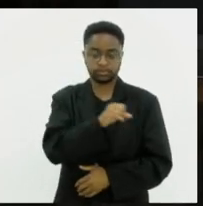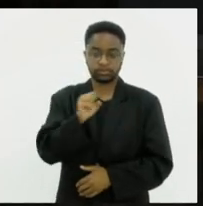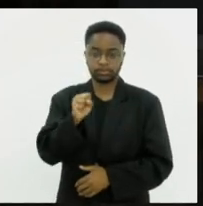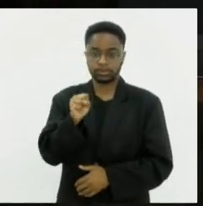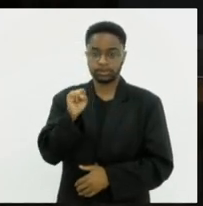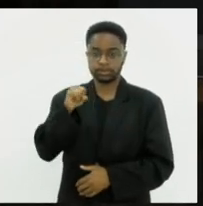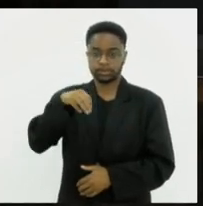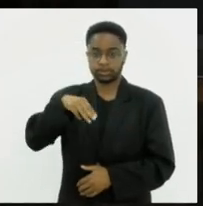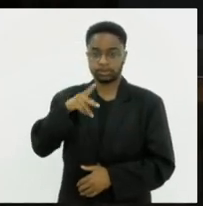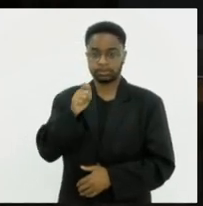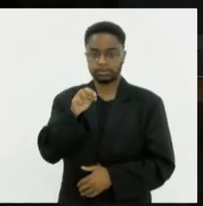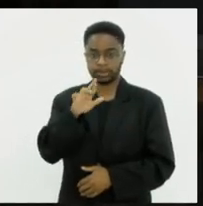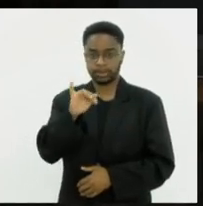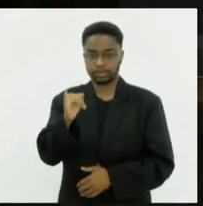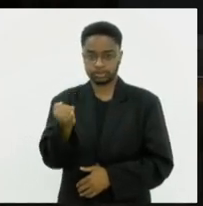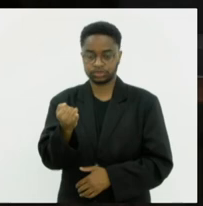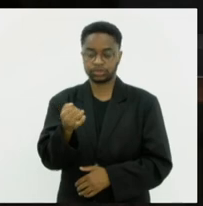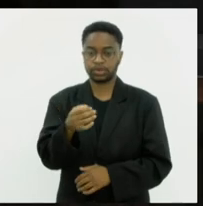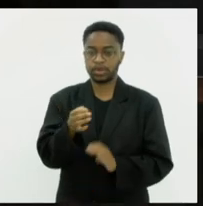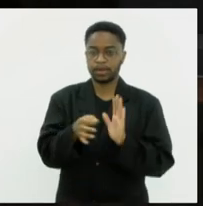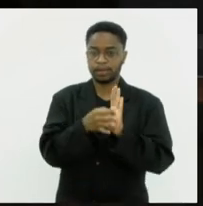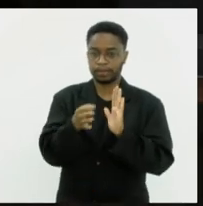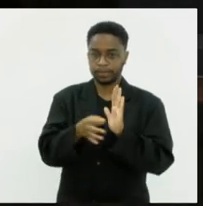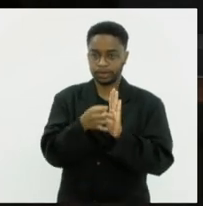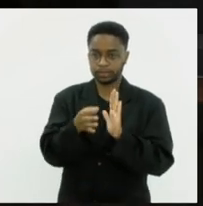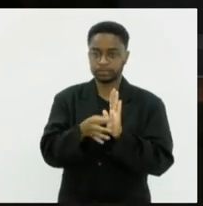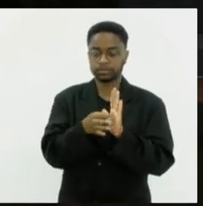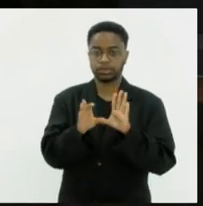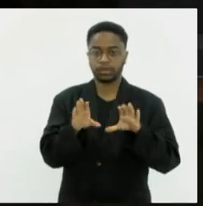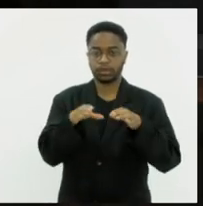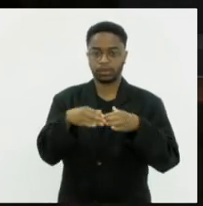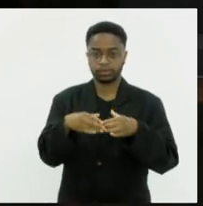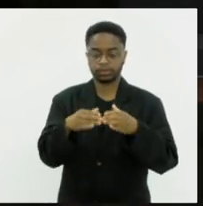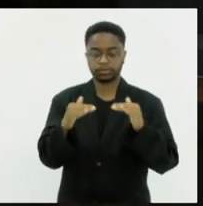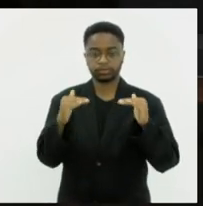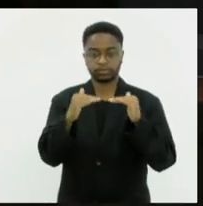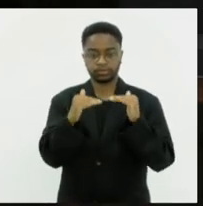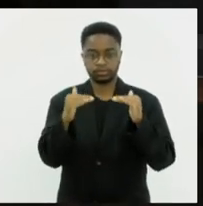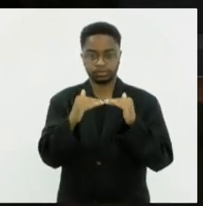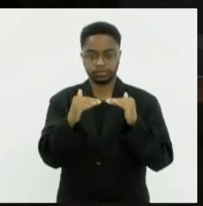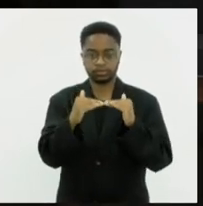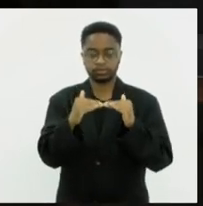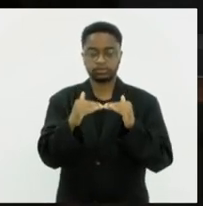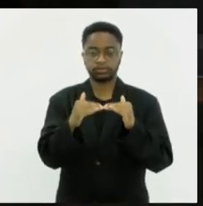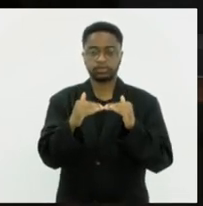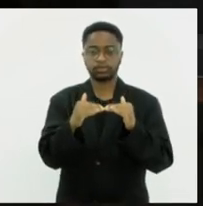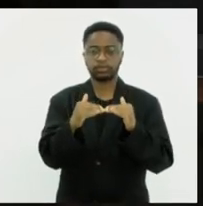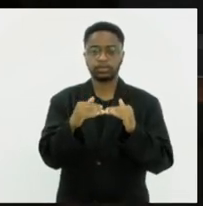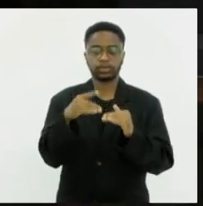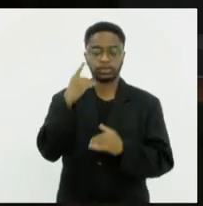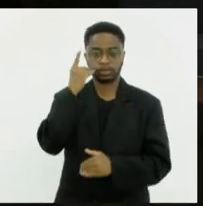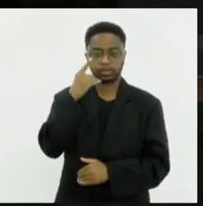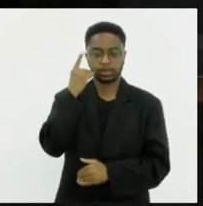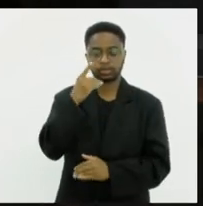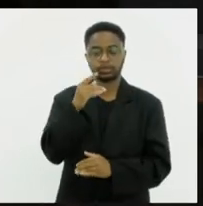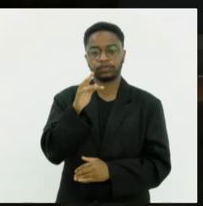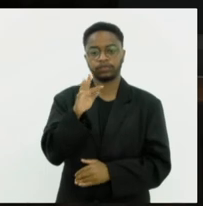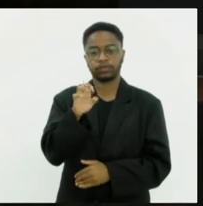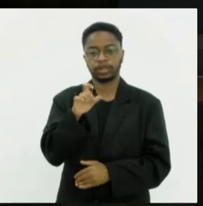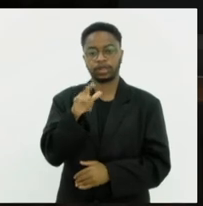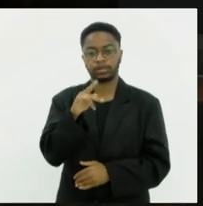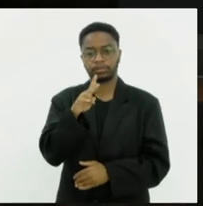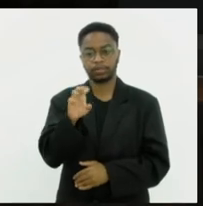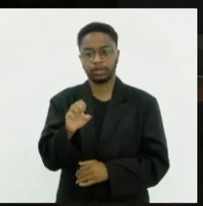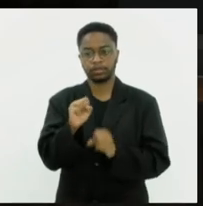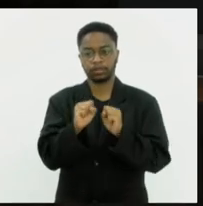SIMPERJ. Parecer da Comissão de Indicações Legislativas, favorável. Relator, deputado Felipe Soares.